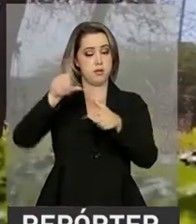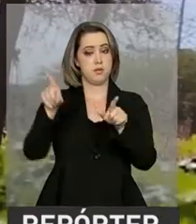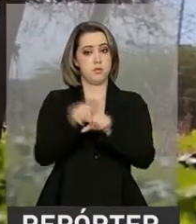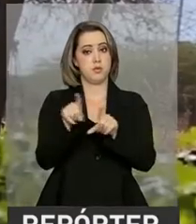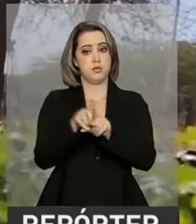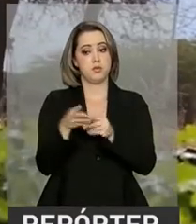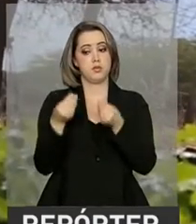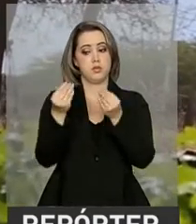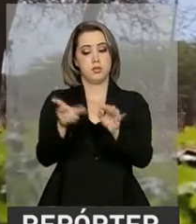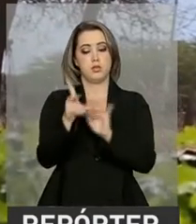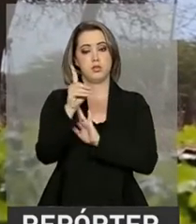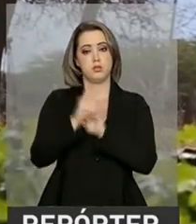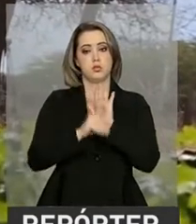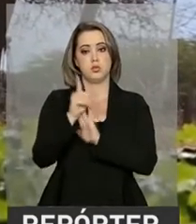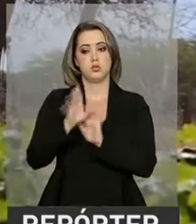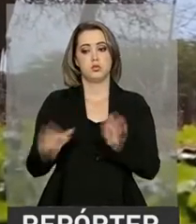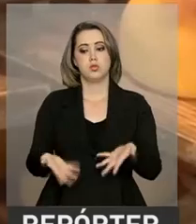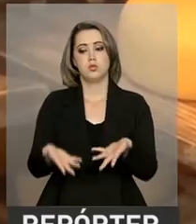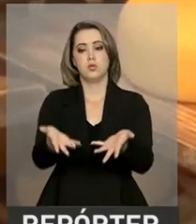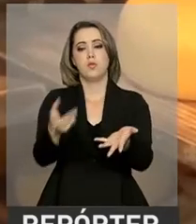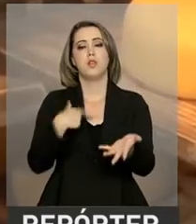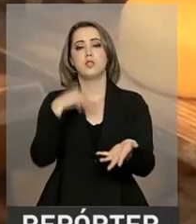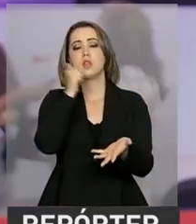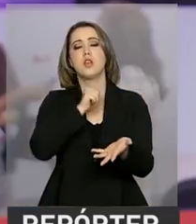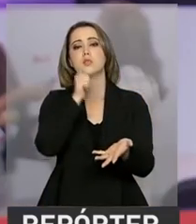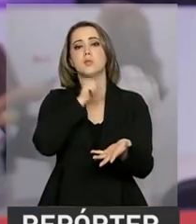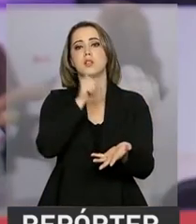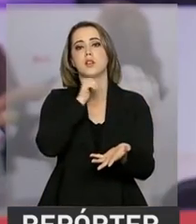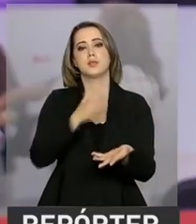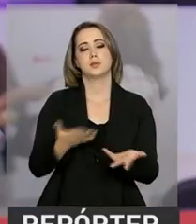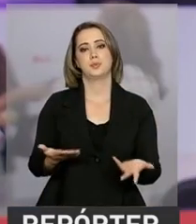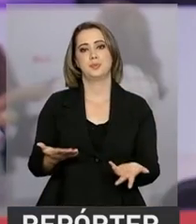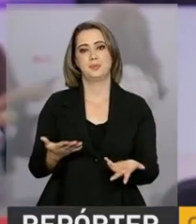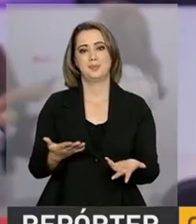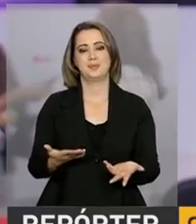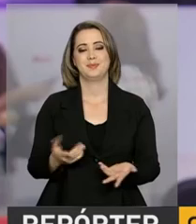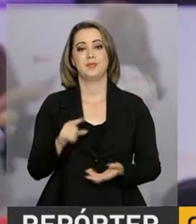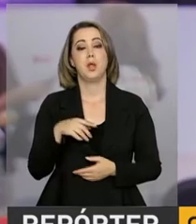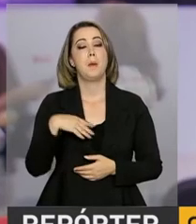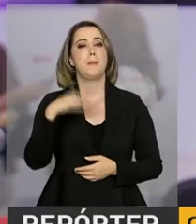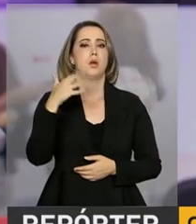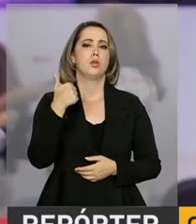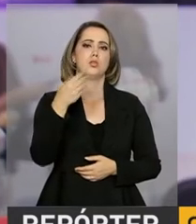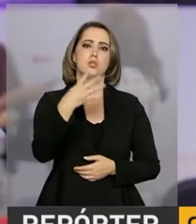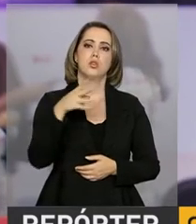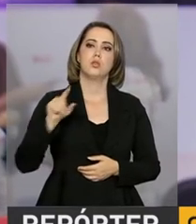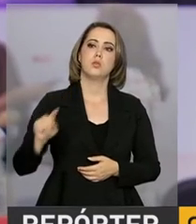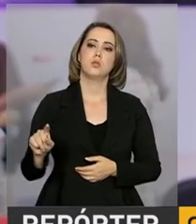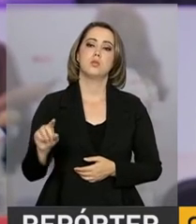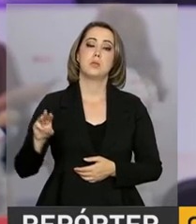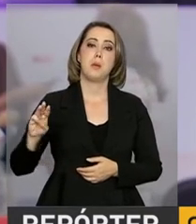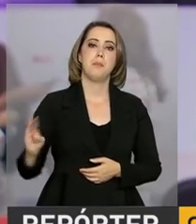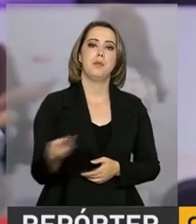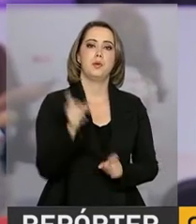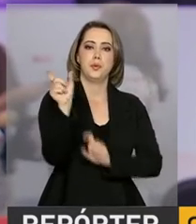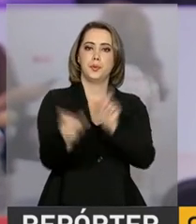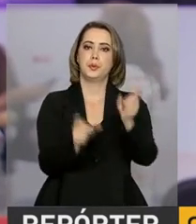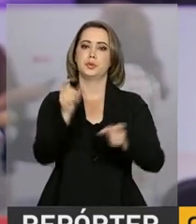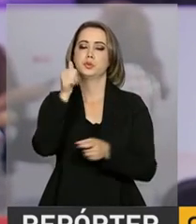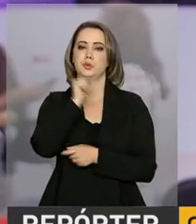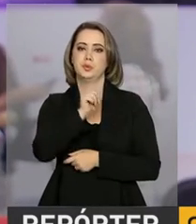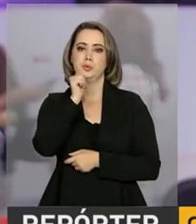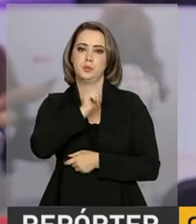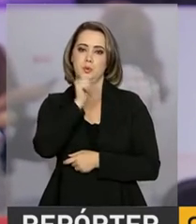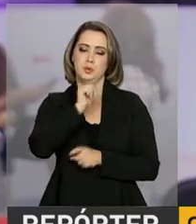direitos e valorizar as trabalhadoras rurais no brasil são mais de 14 milhões de trabalhadoras rurais cerca de